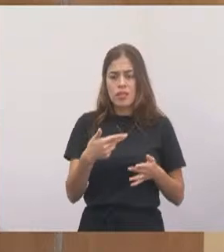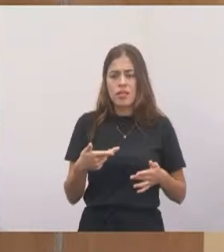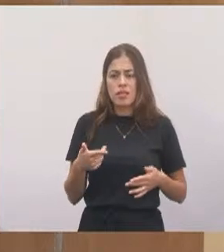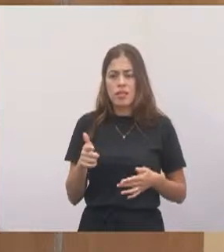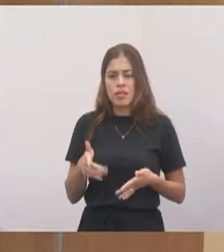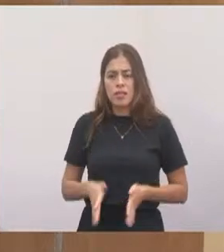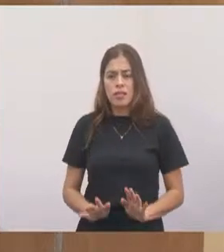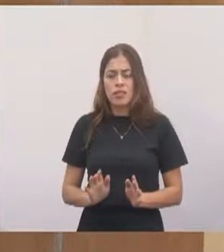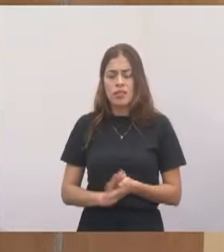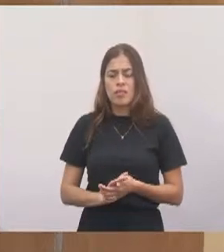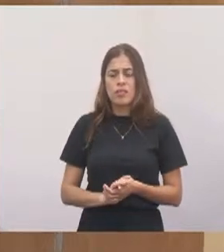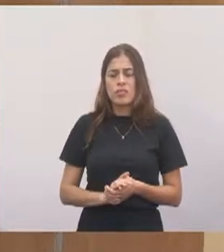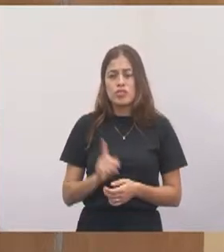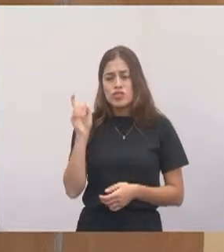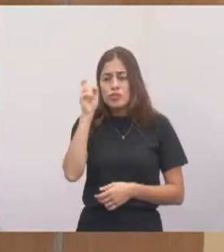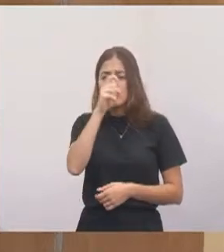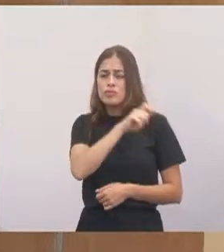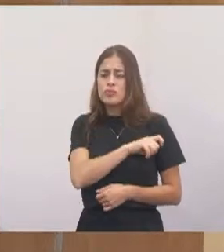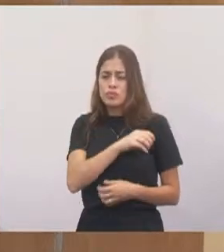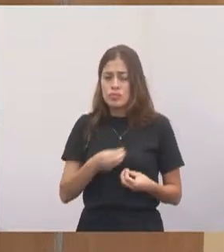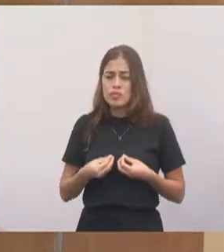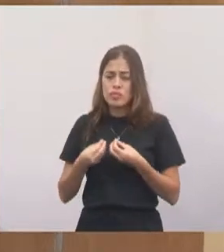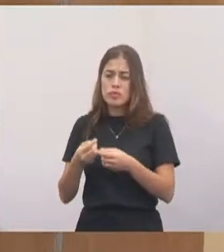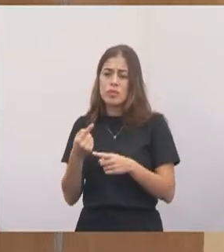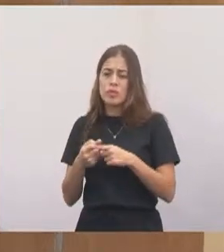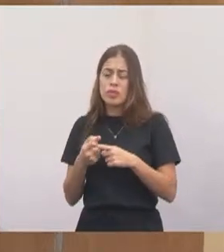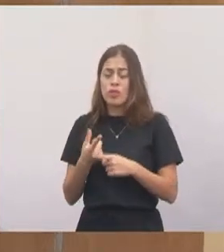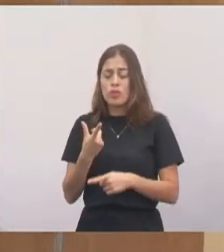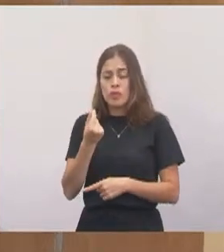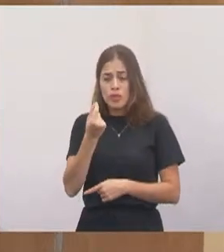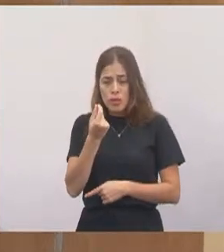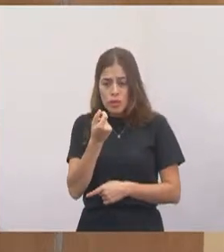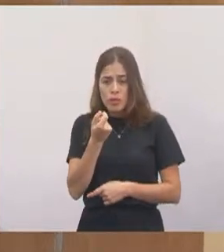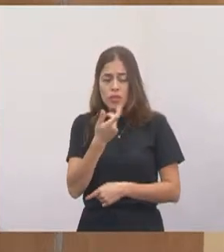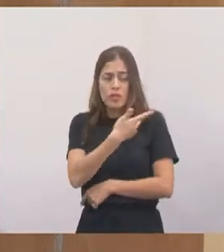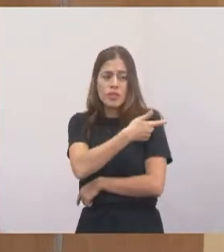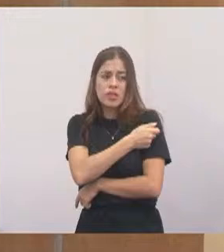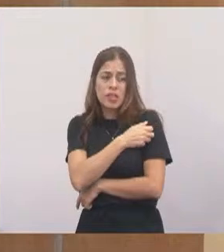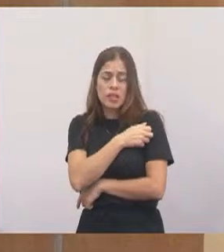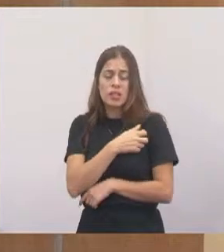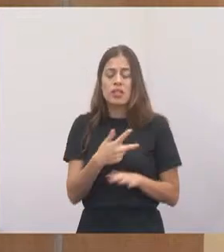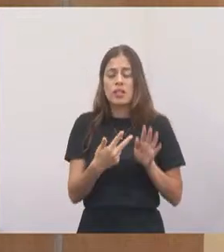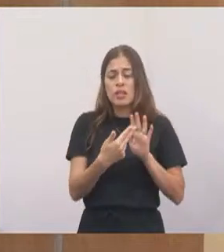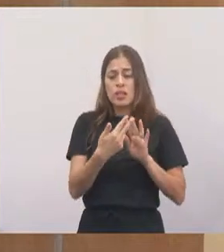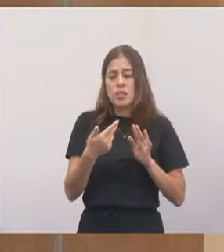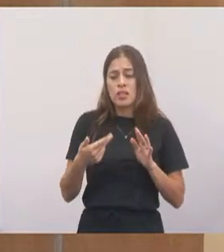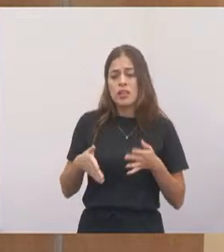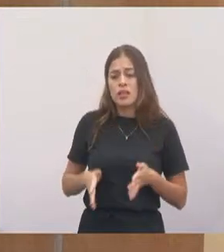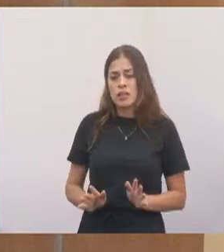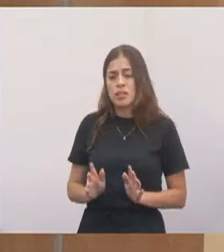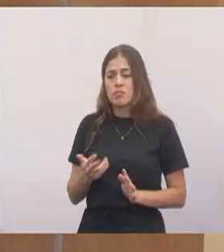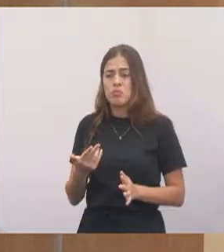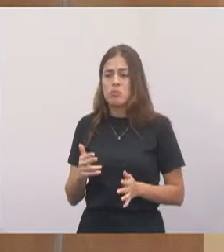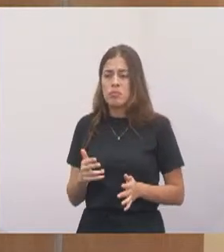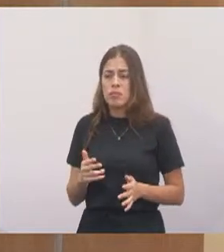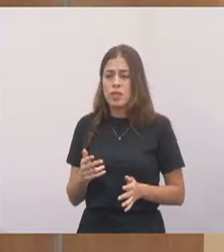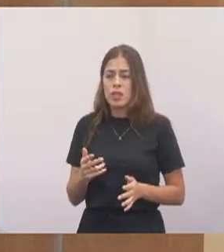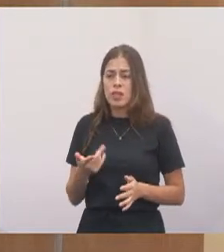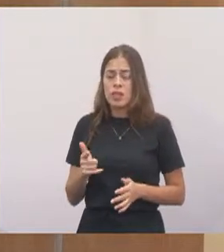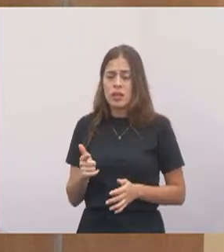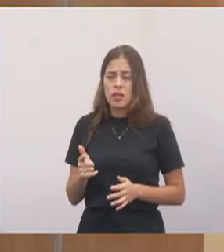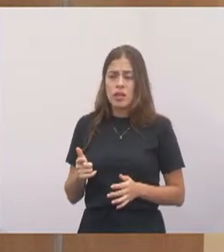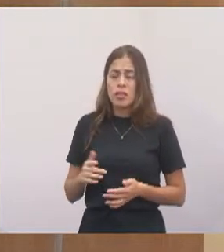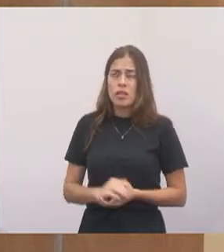dificultaria a adoção, pois os custos da vacinação e castração de animais de 2 a 4 meses está na média de